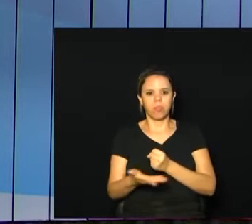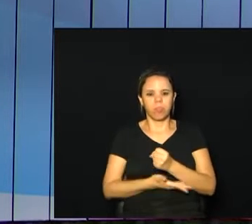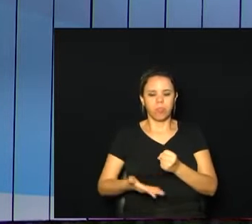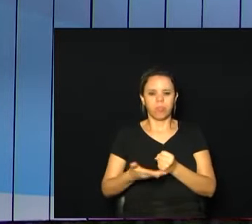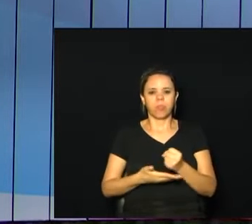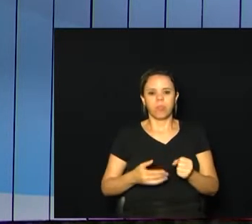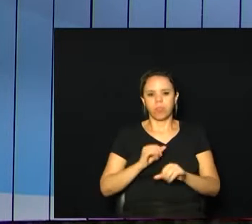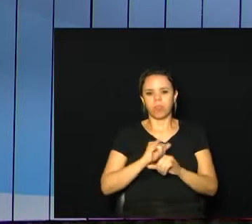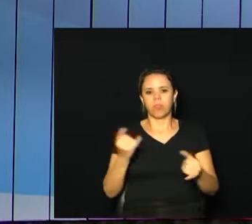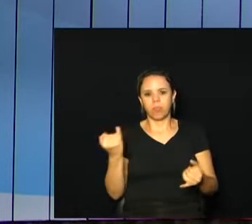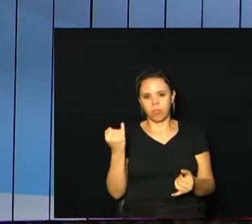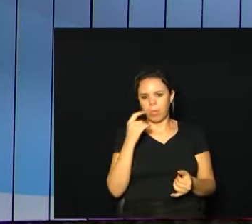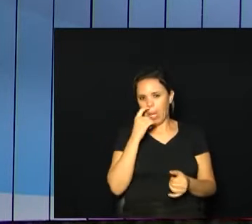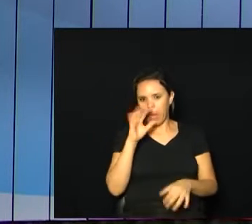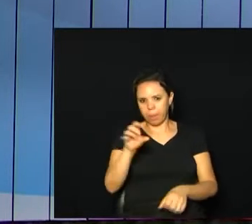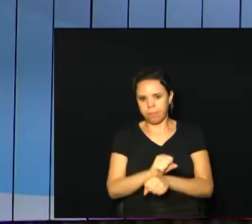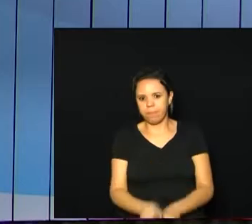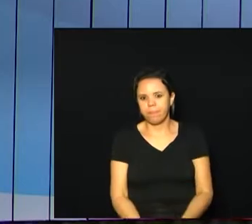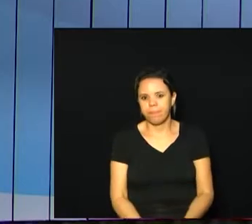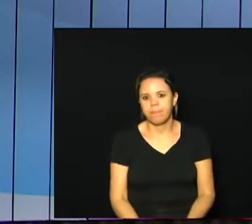Então, informações importantes. Não saia daí.